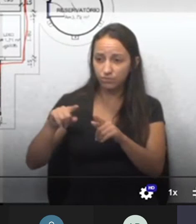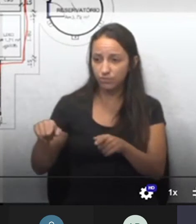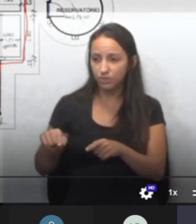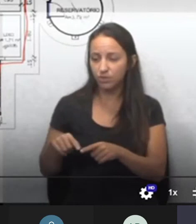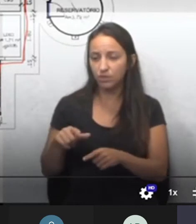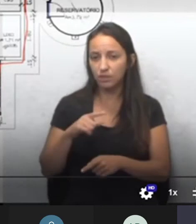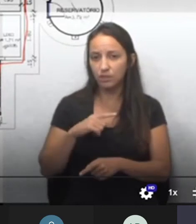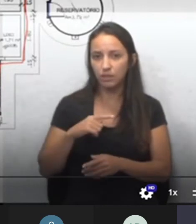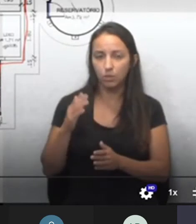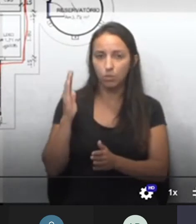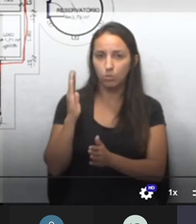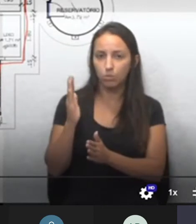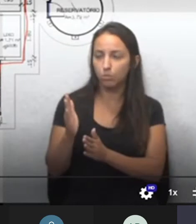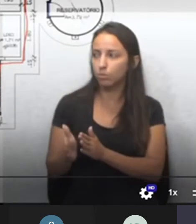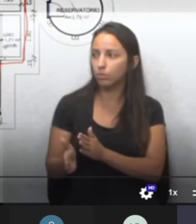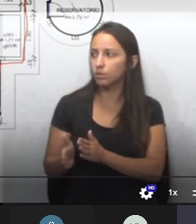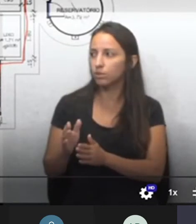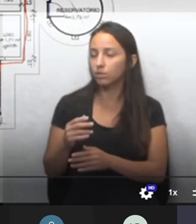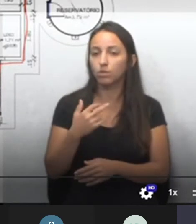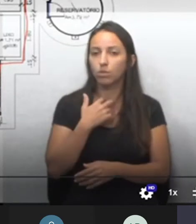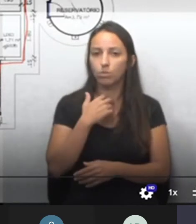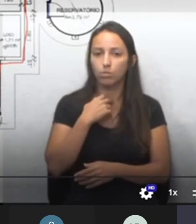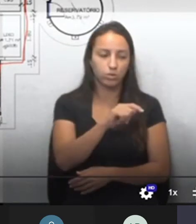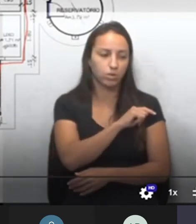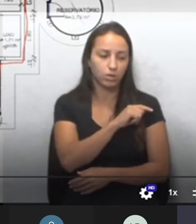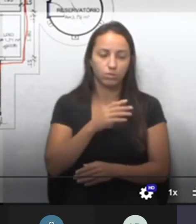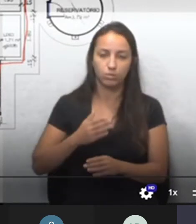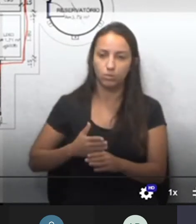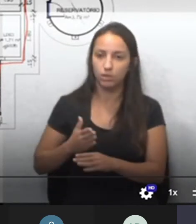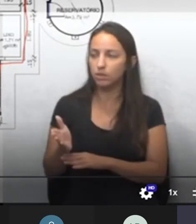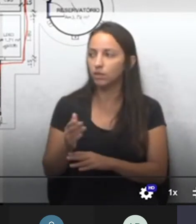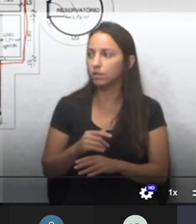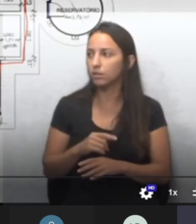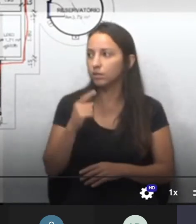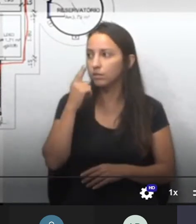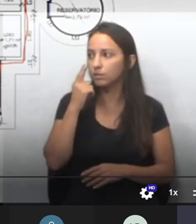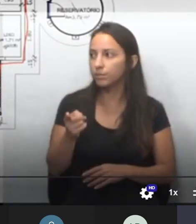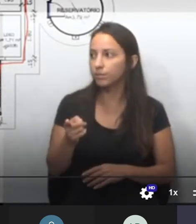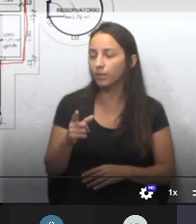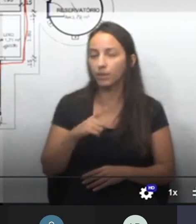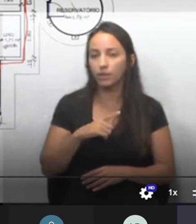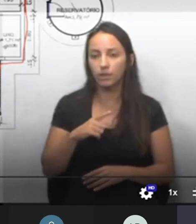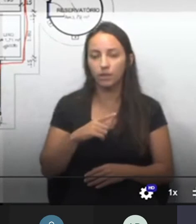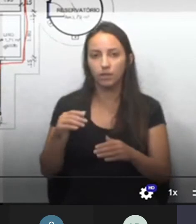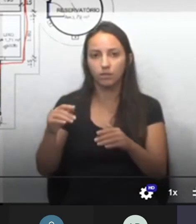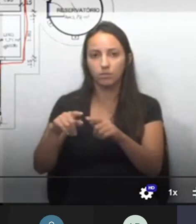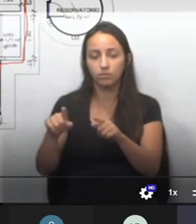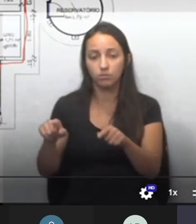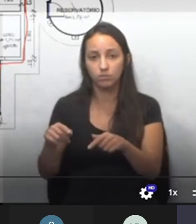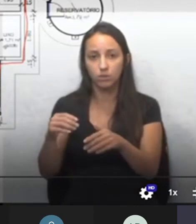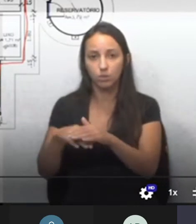Ele tem um portão aqui, então impede que alunos entrem. Tenho aqui depósito de gás